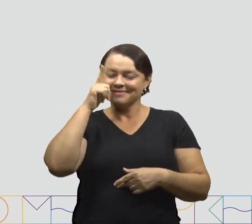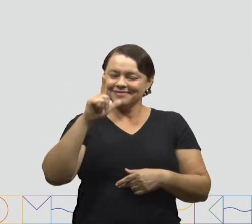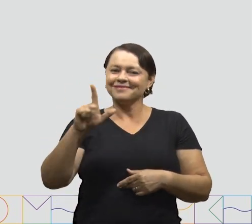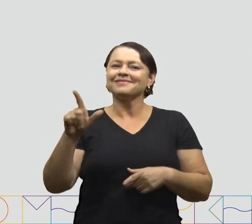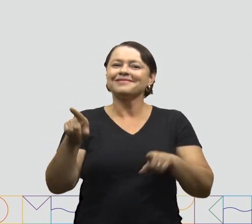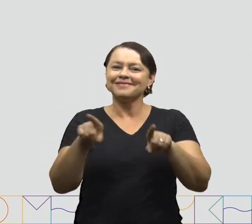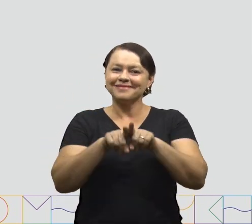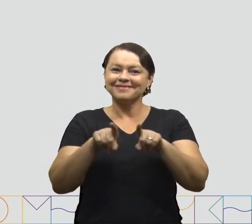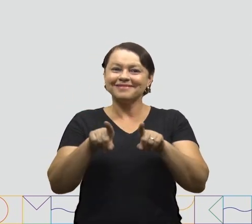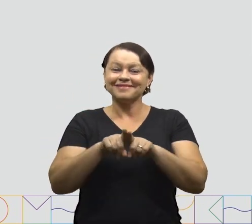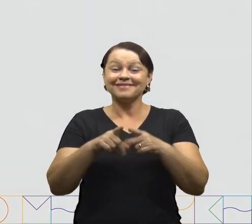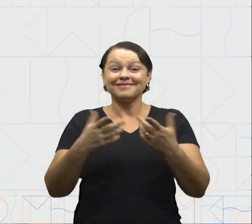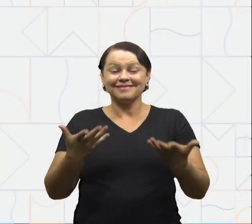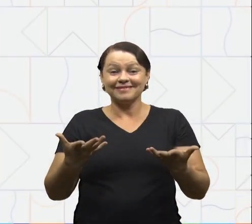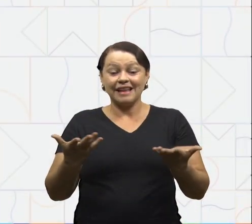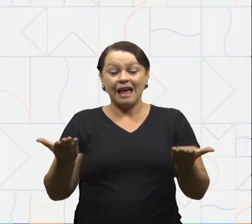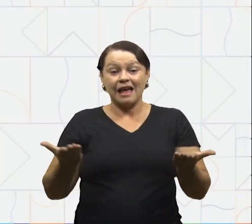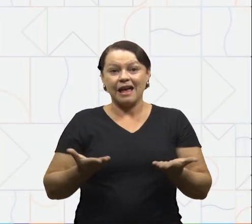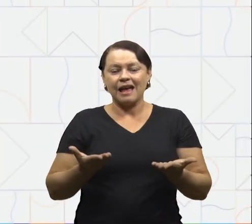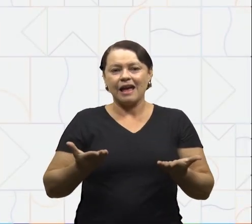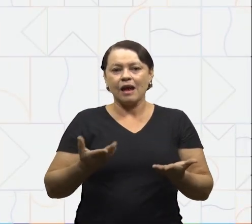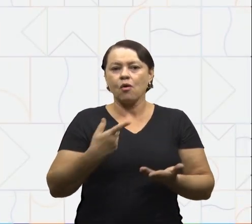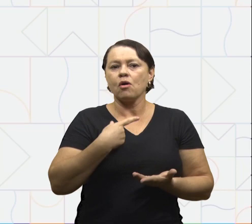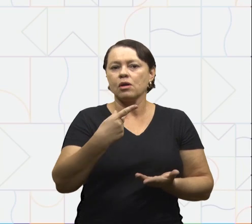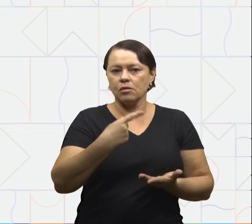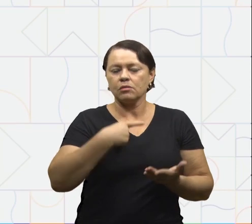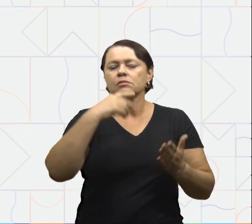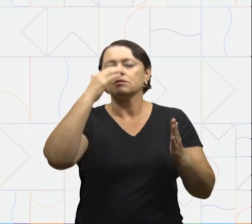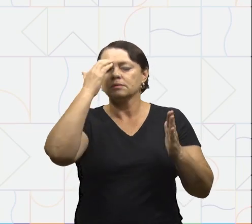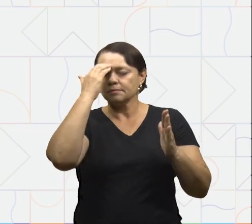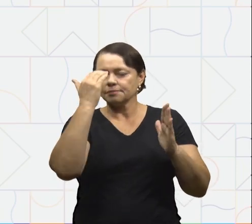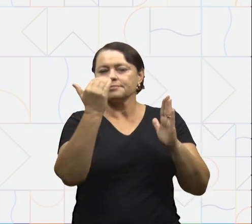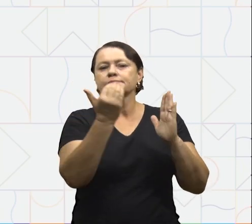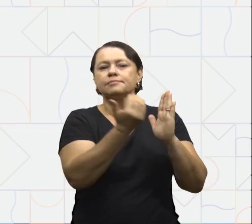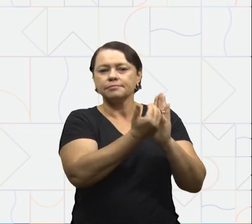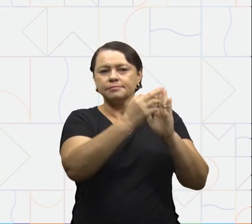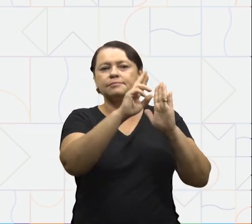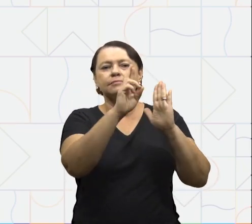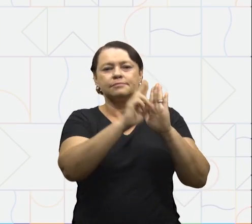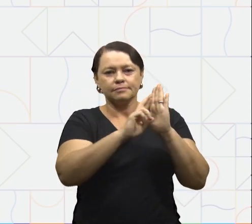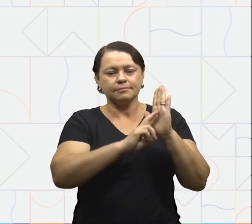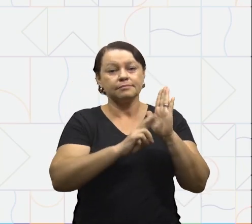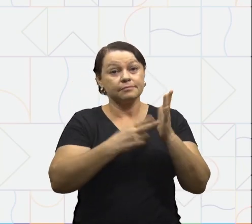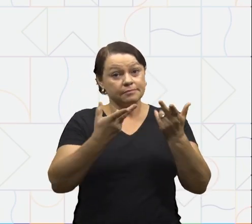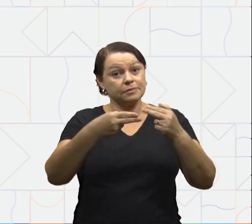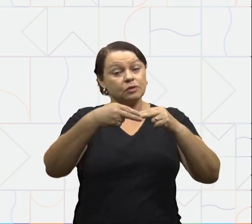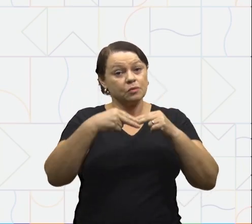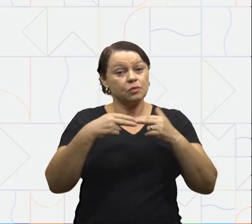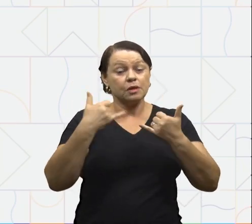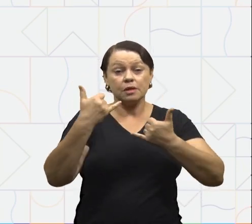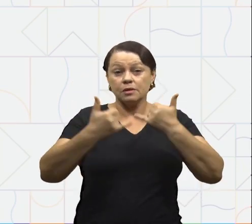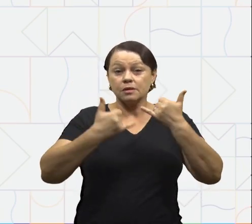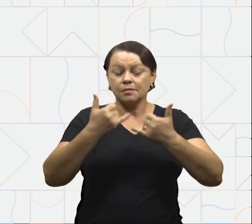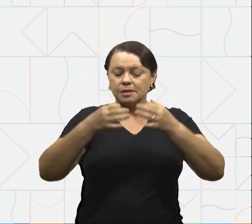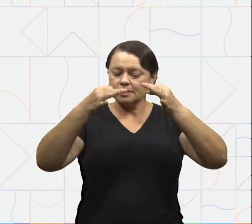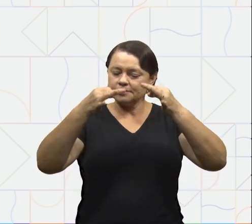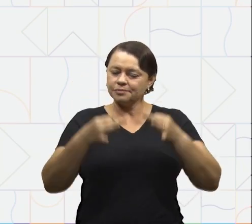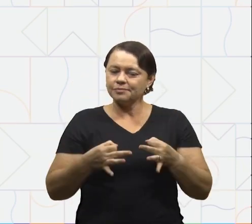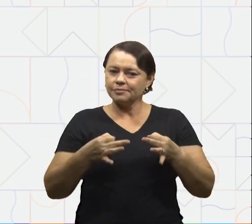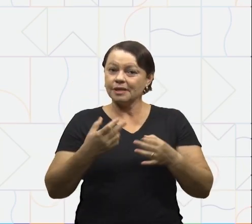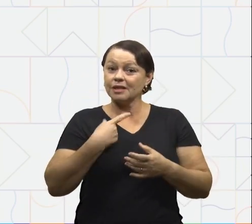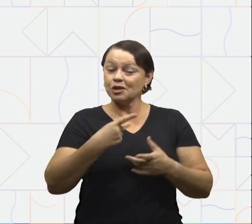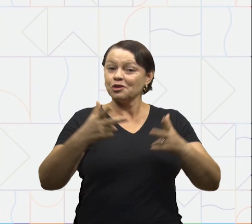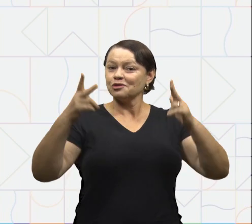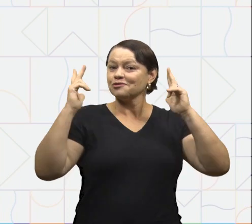E acertei o último também. Oba, dessa vez nós seguimos as regras direitinho e deu tudo certo. E nós dois nos